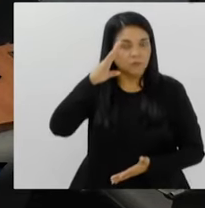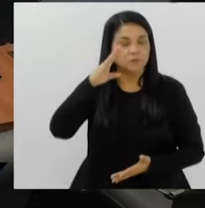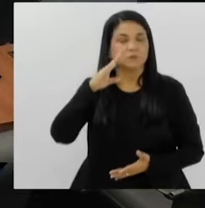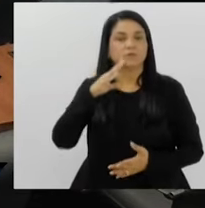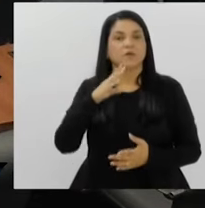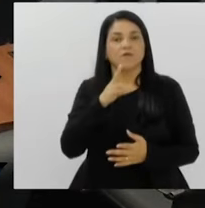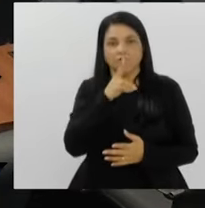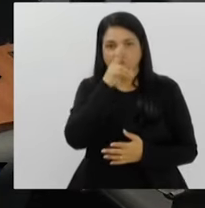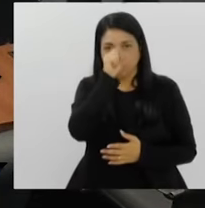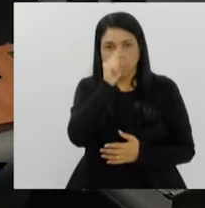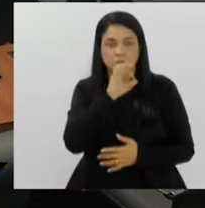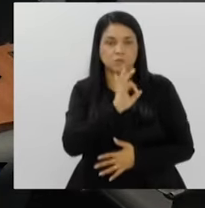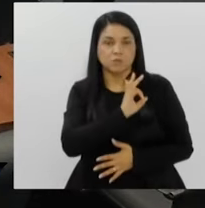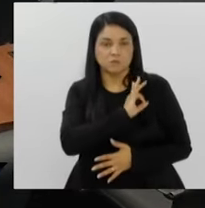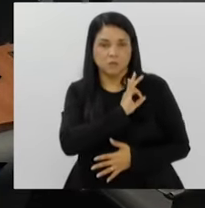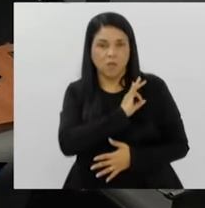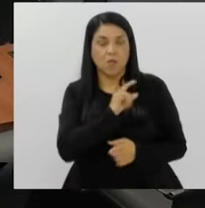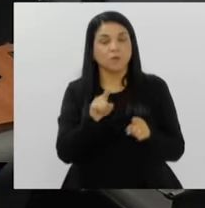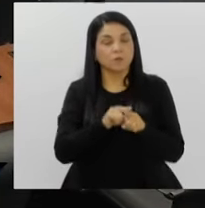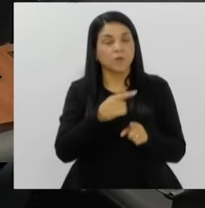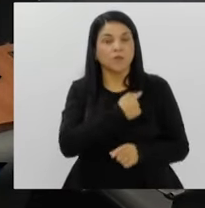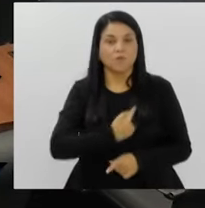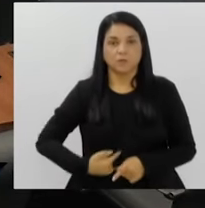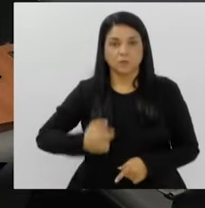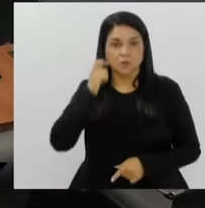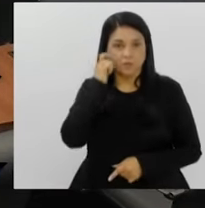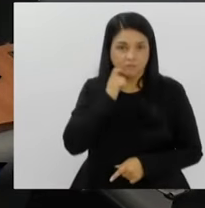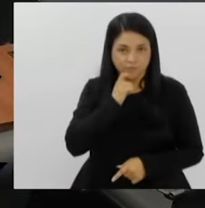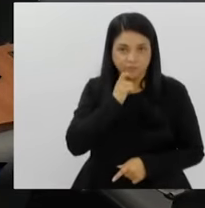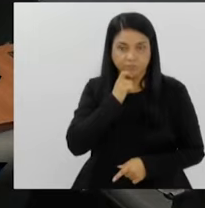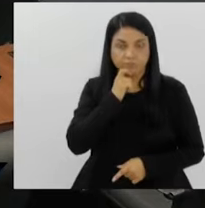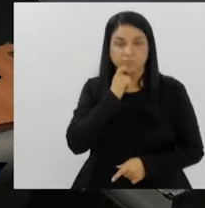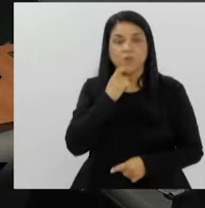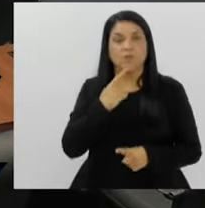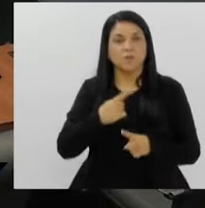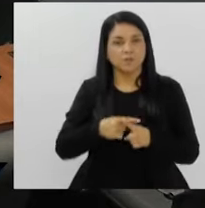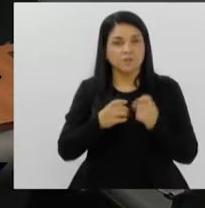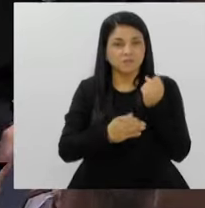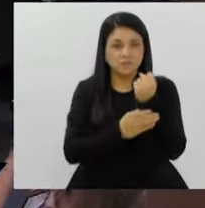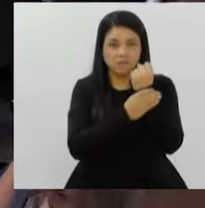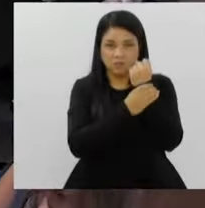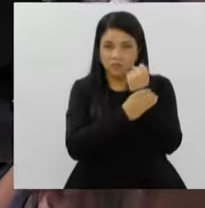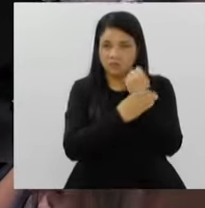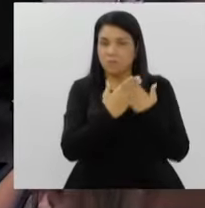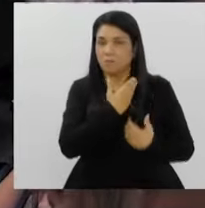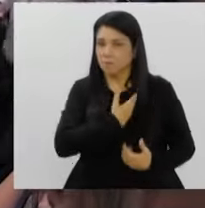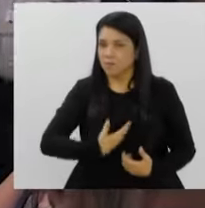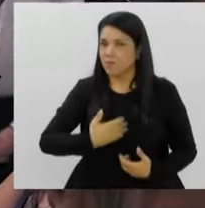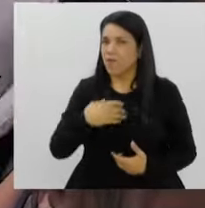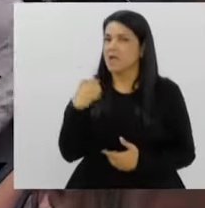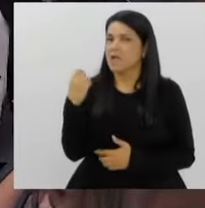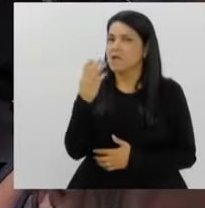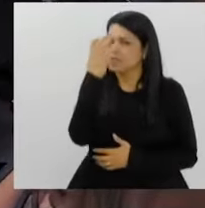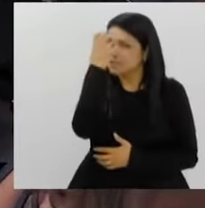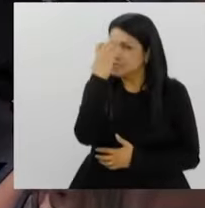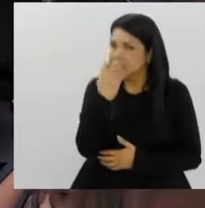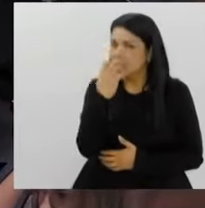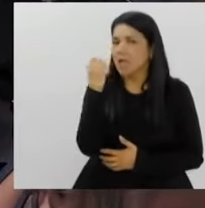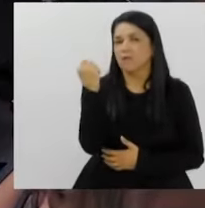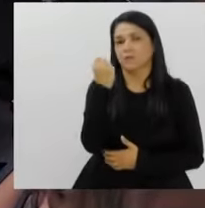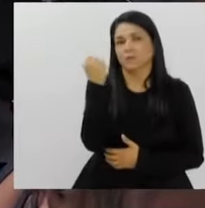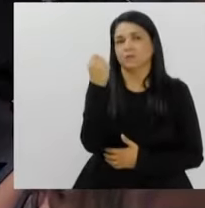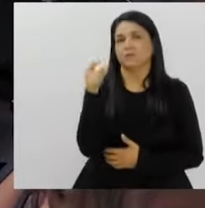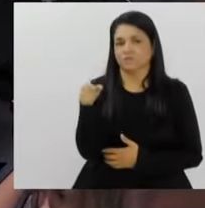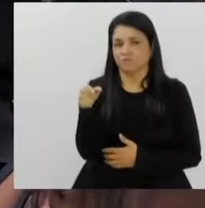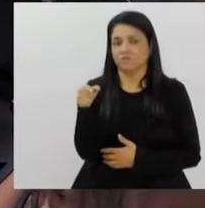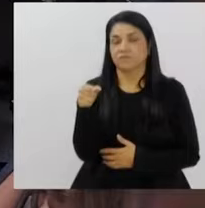Estado, ao governador Cláudio Castro também, porque segurança pública é algo muito sério, é muito complexo. A gente tem um